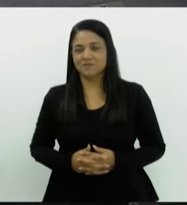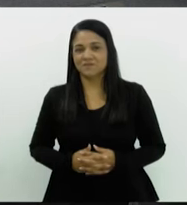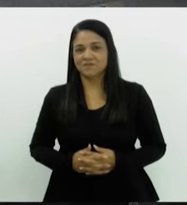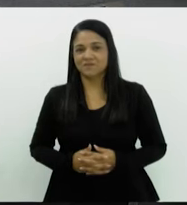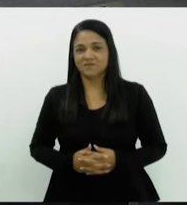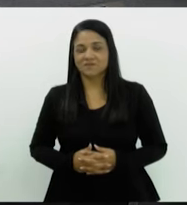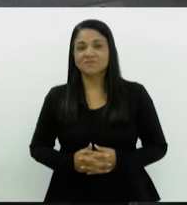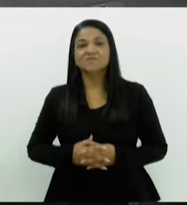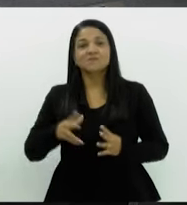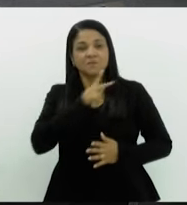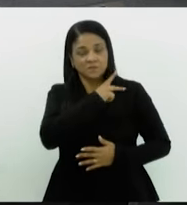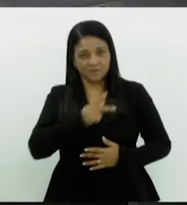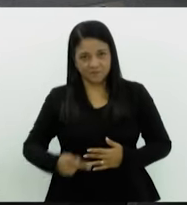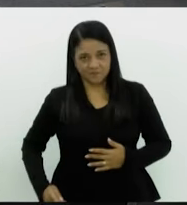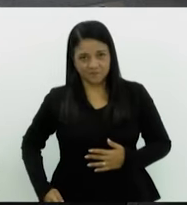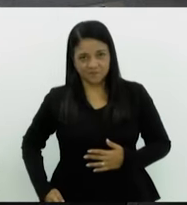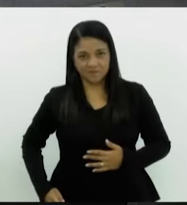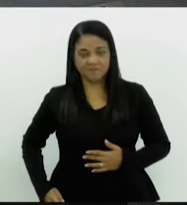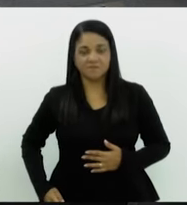Senhora presidente,